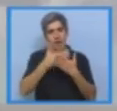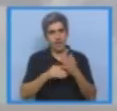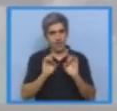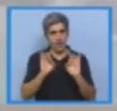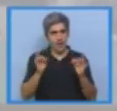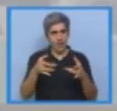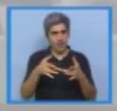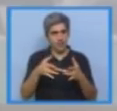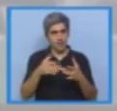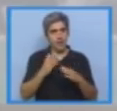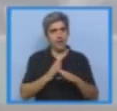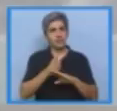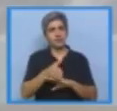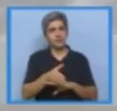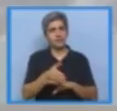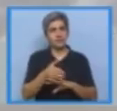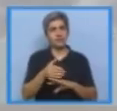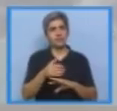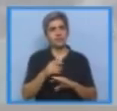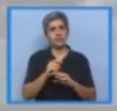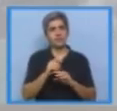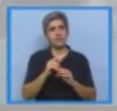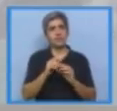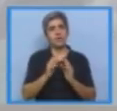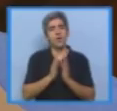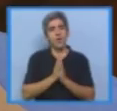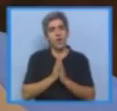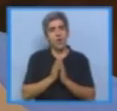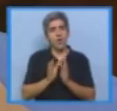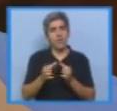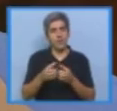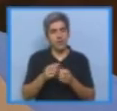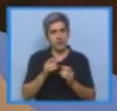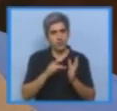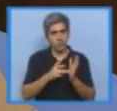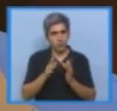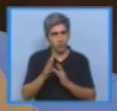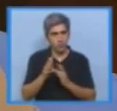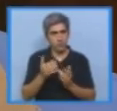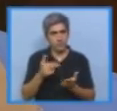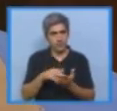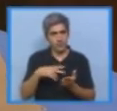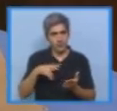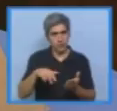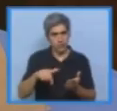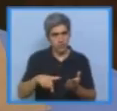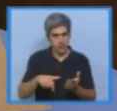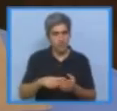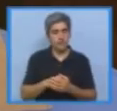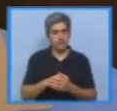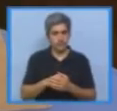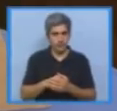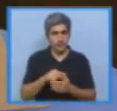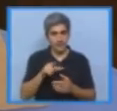internet, sim. Que dá acesso também à Companhia de Jesus, a tudo aquilo que nós fazemos. Da presença em Portugal, não é? Sim, portanto,